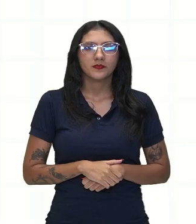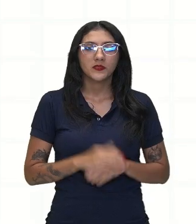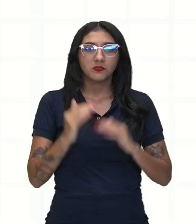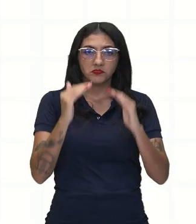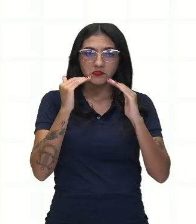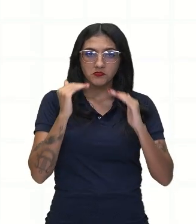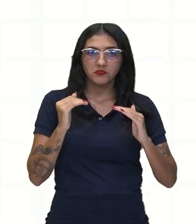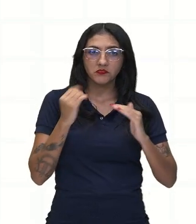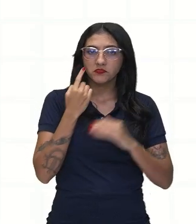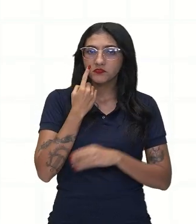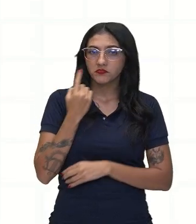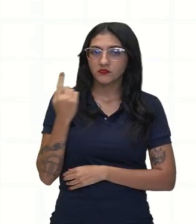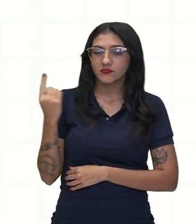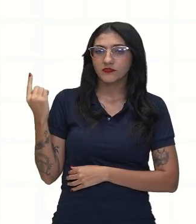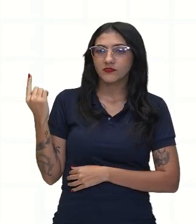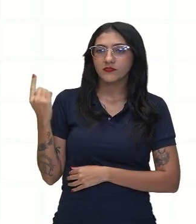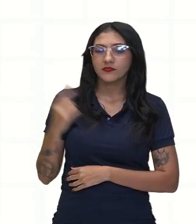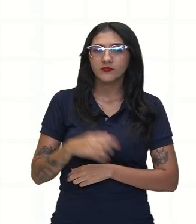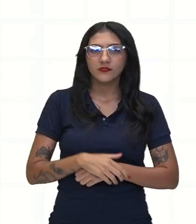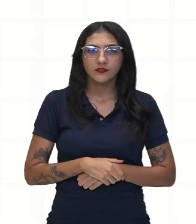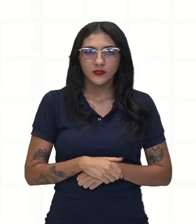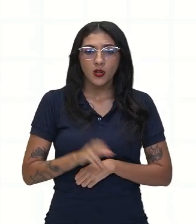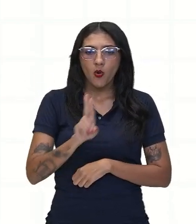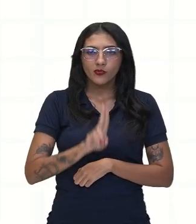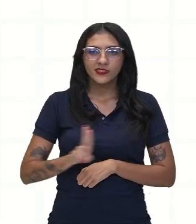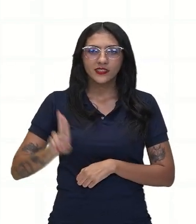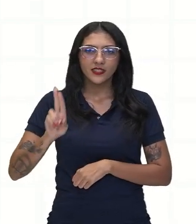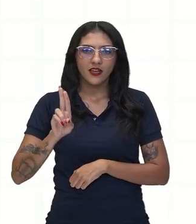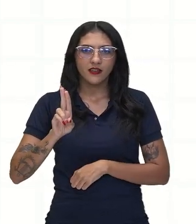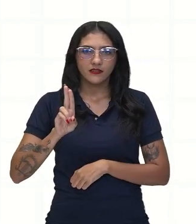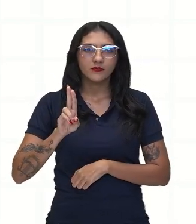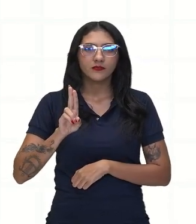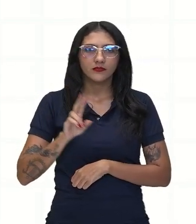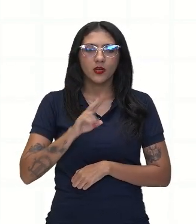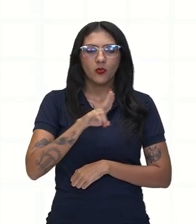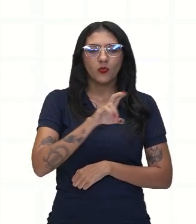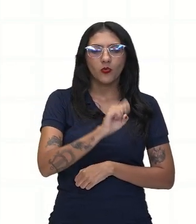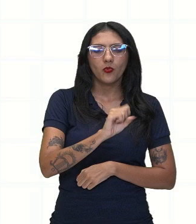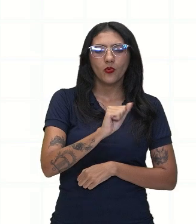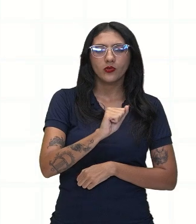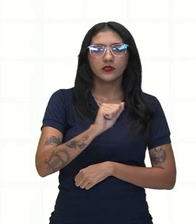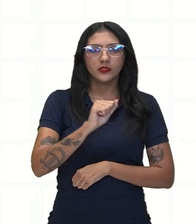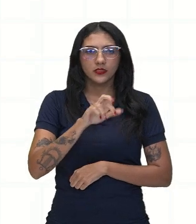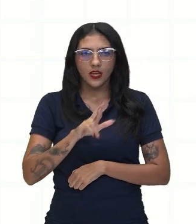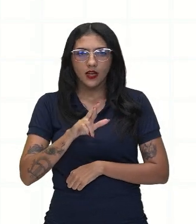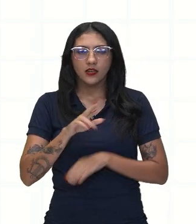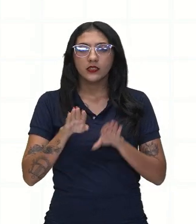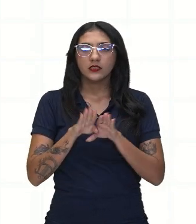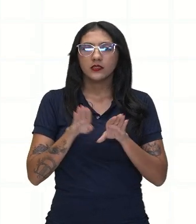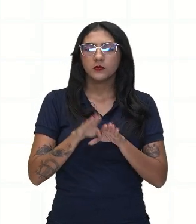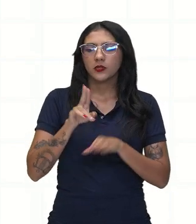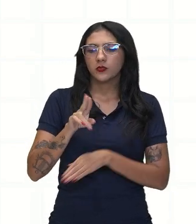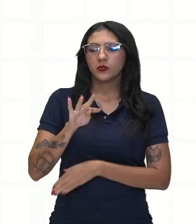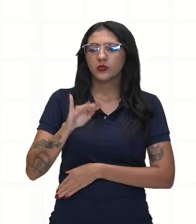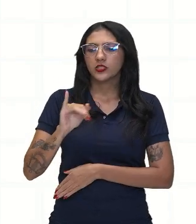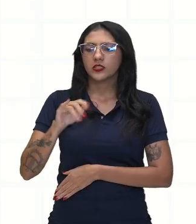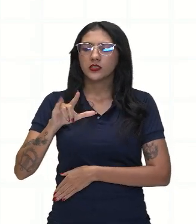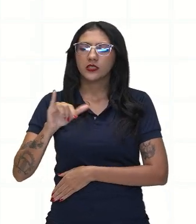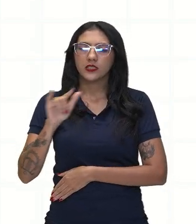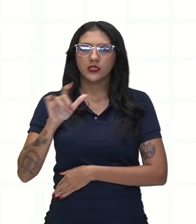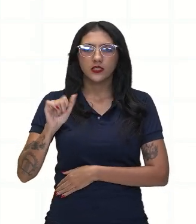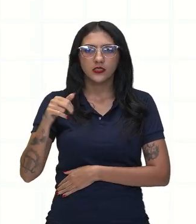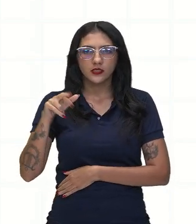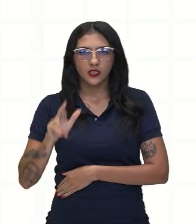utilizar. Ela utilizou o meu vestido, ela utilizou a minha roupa, ela usou o meu vestido,